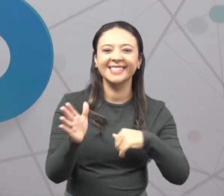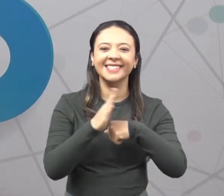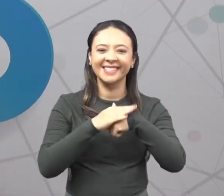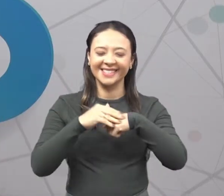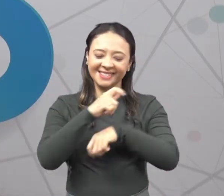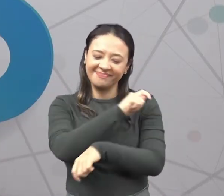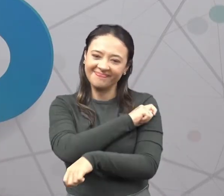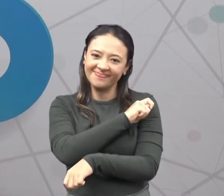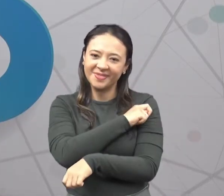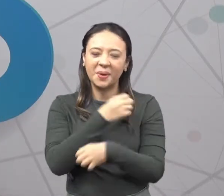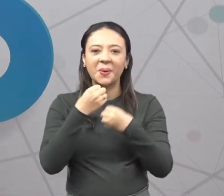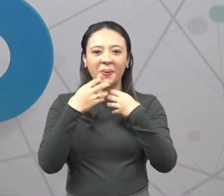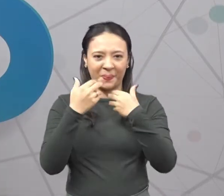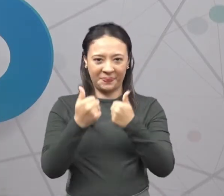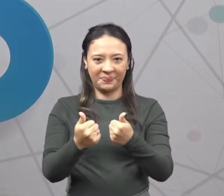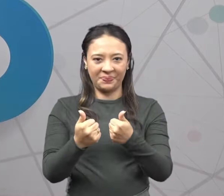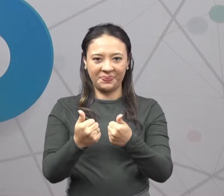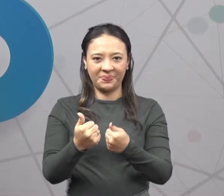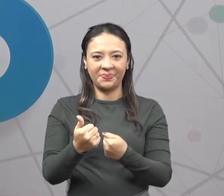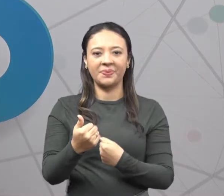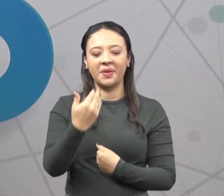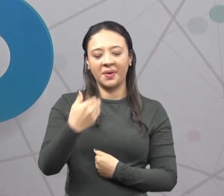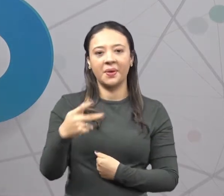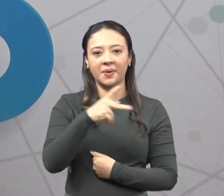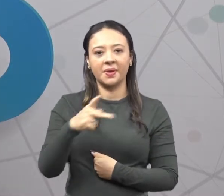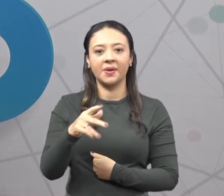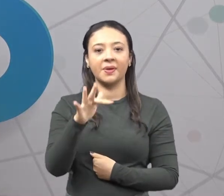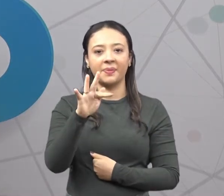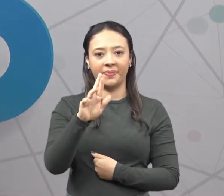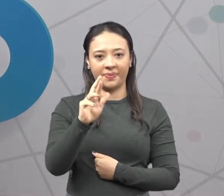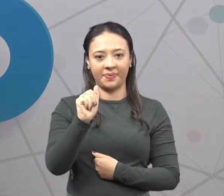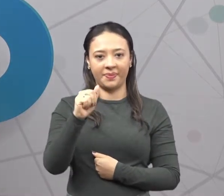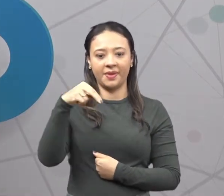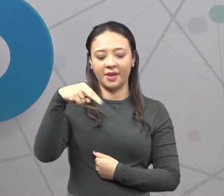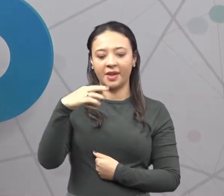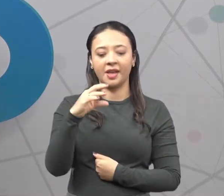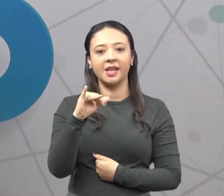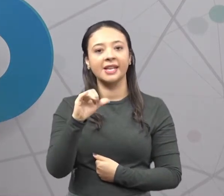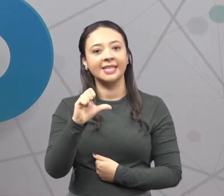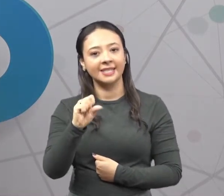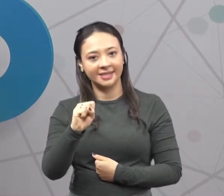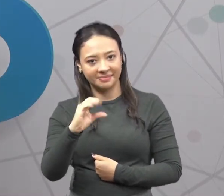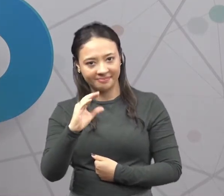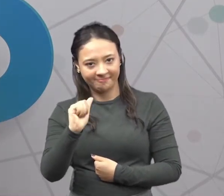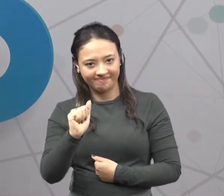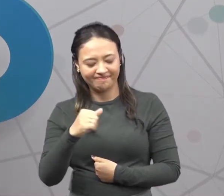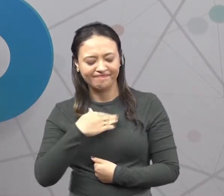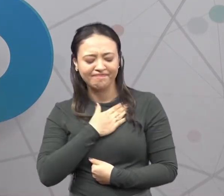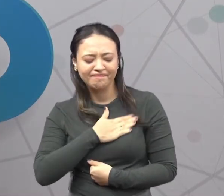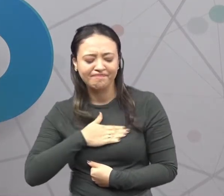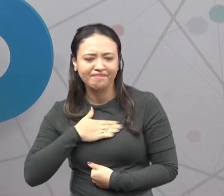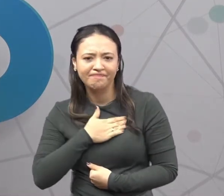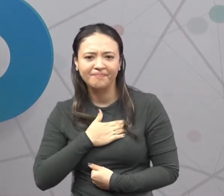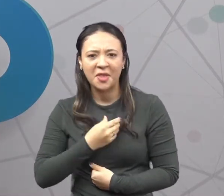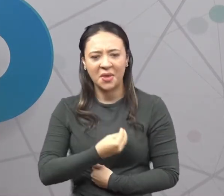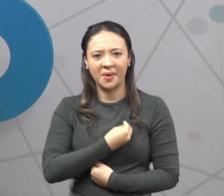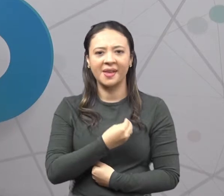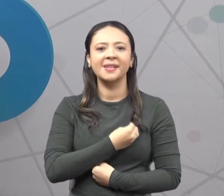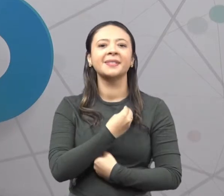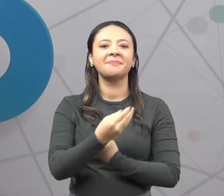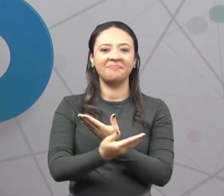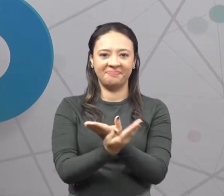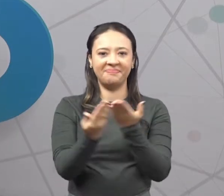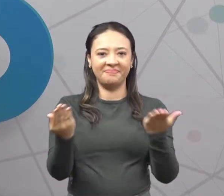queridos alunos, tudo bem com vocês? Eu sou a professora Francisca Gadelha e é um prazer estar aqui com